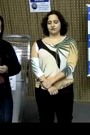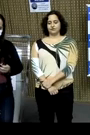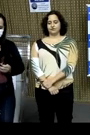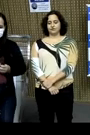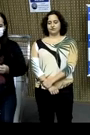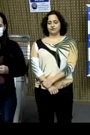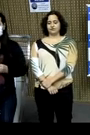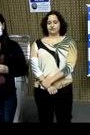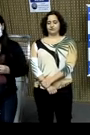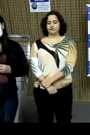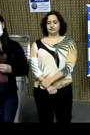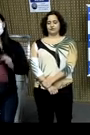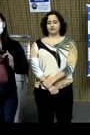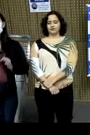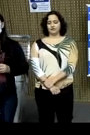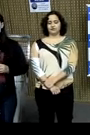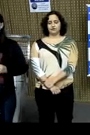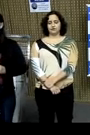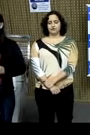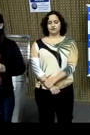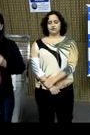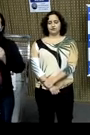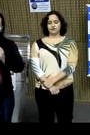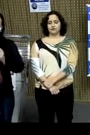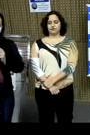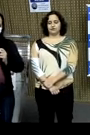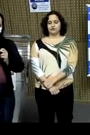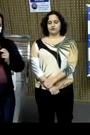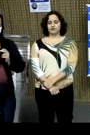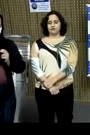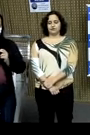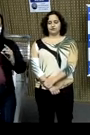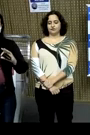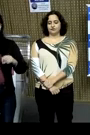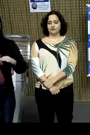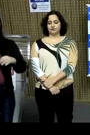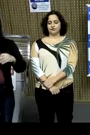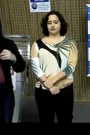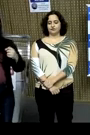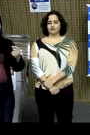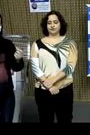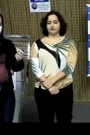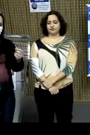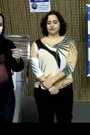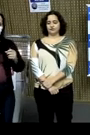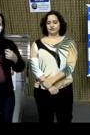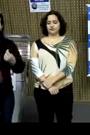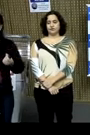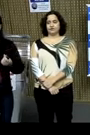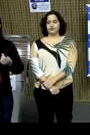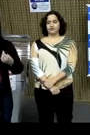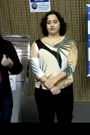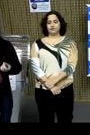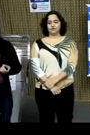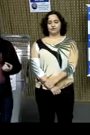2020 e 1,6 no primeiro quadrimestre de 2021. Acreditamos também que haja aqui alguma falha